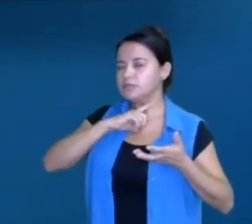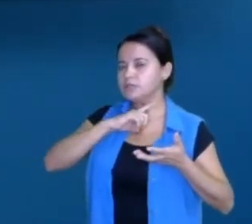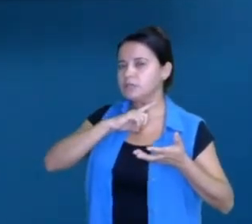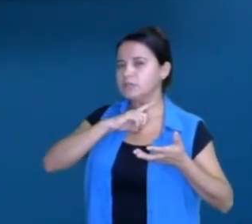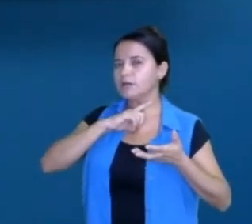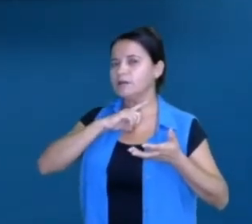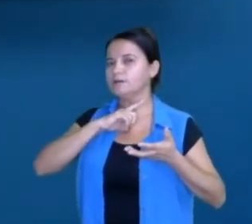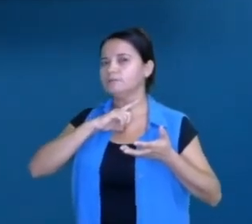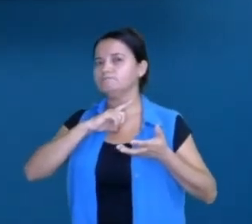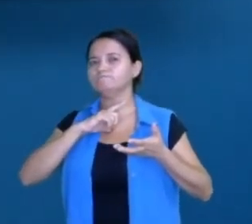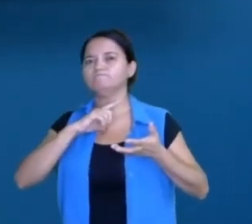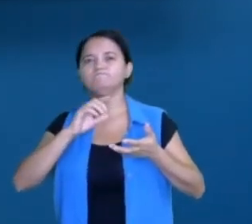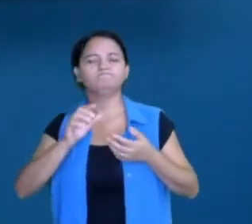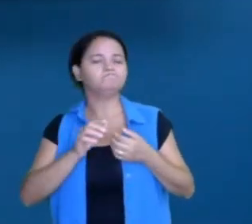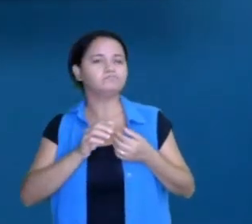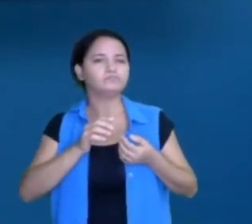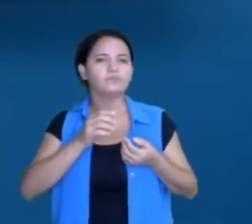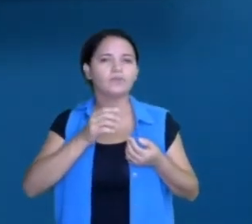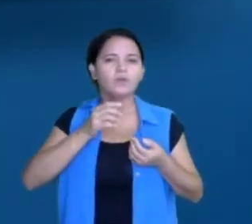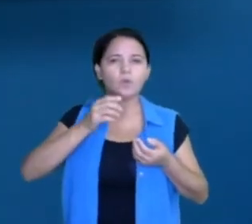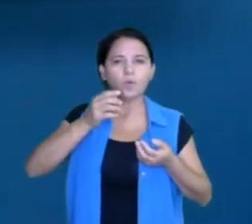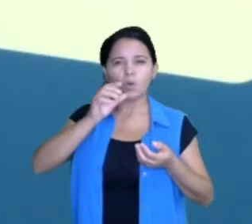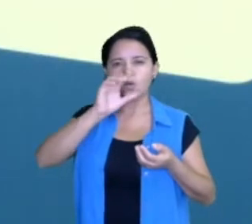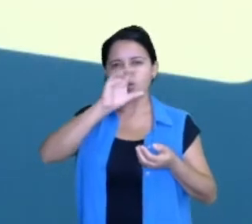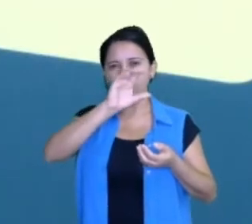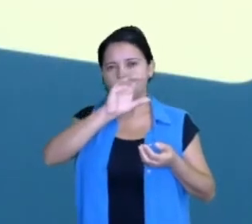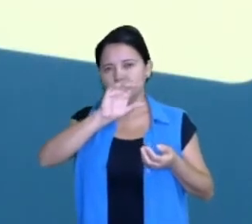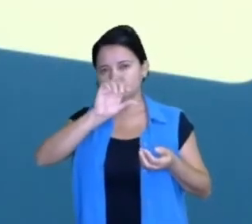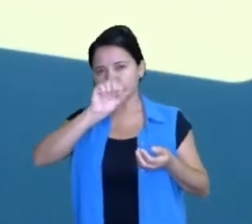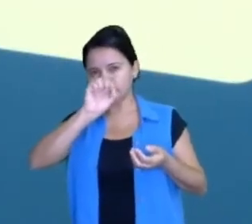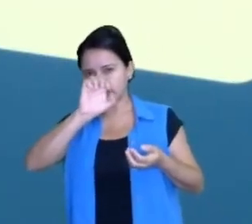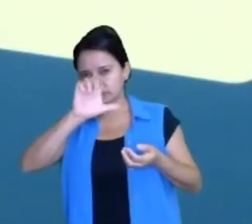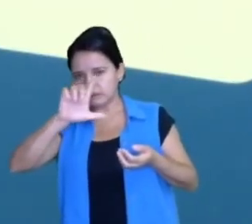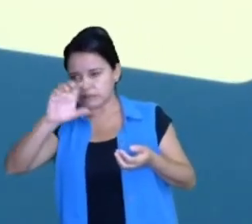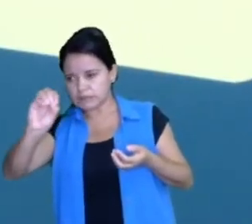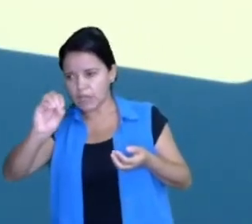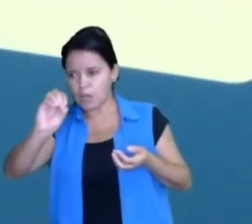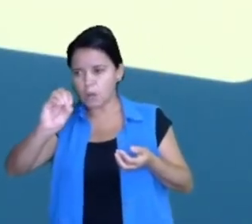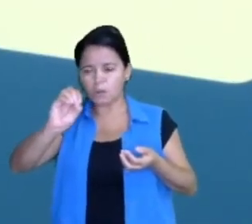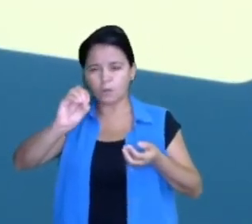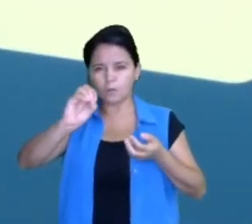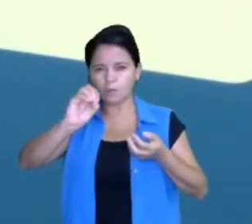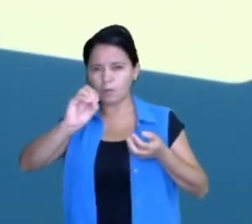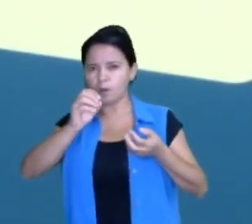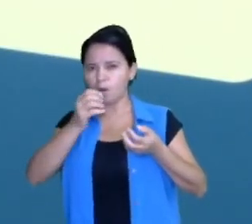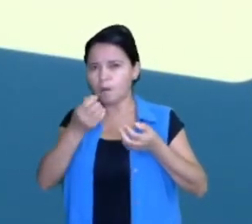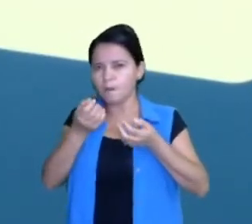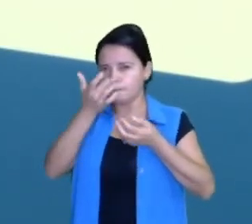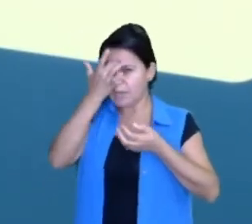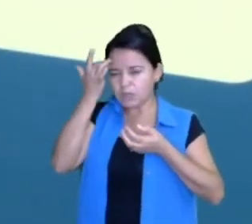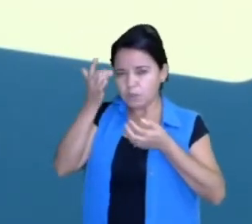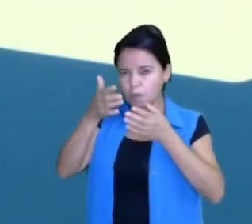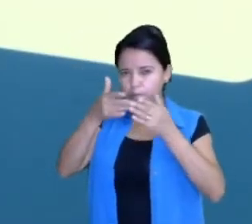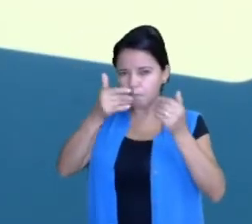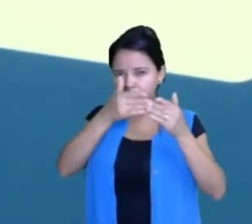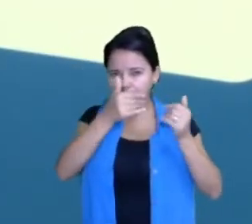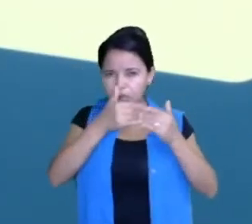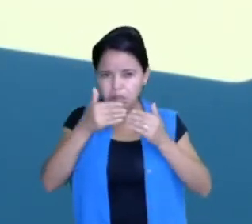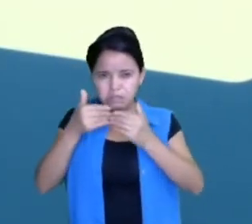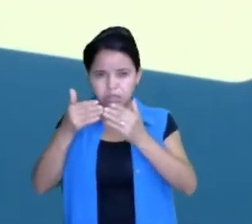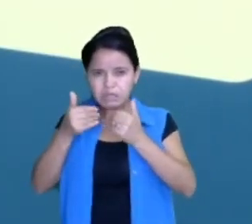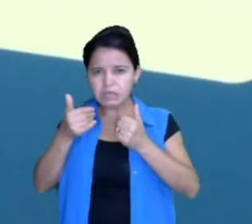imposto do selo, vou falar aqui na câmera aqui, viu? Tinha um imposto do selo. O que seria isso? Qualquer documento